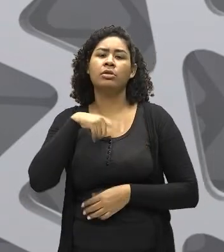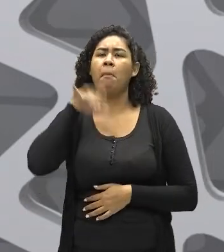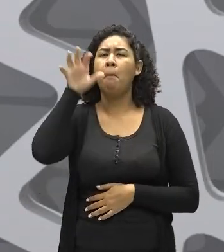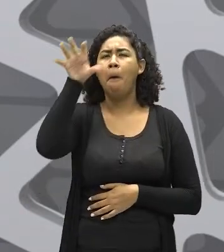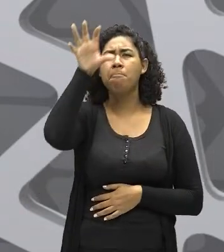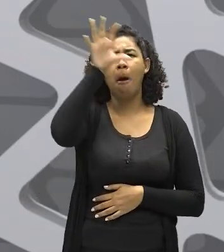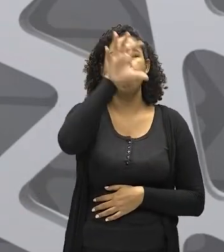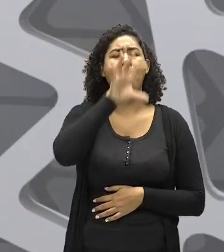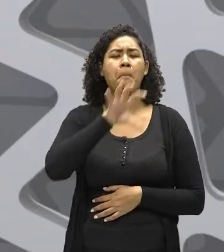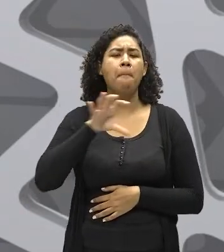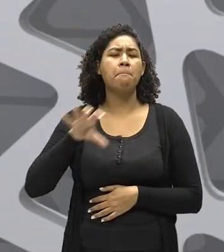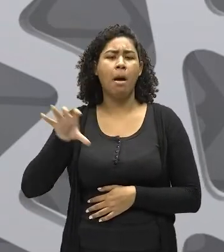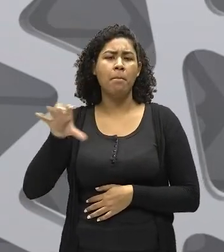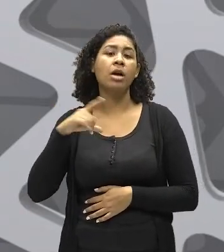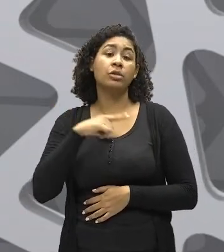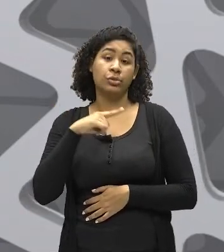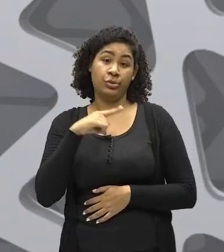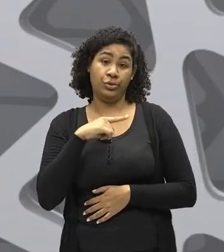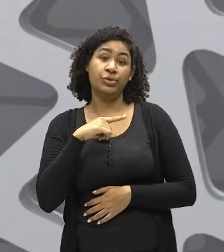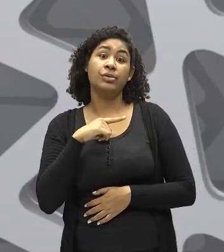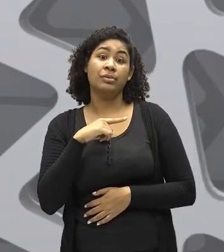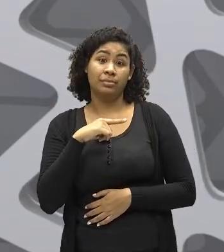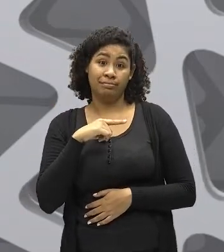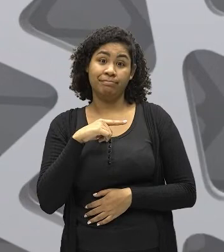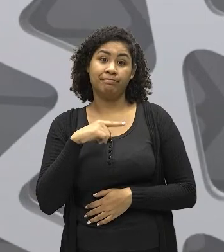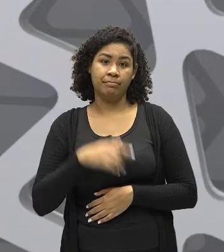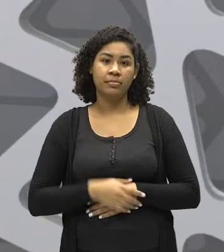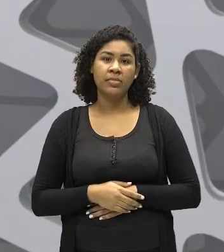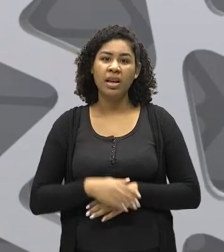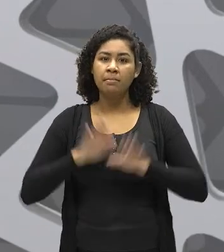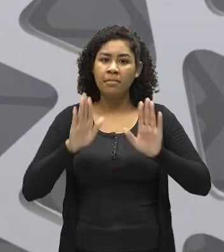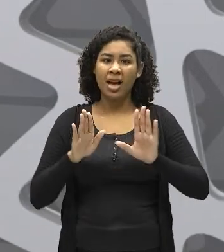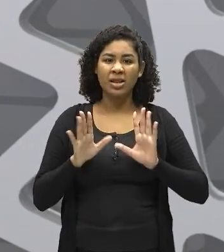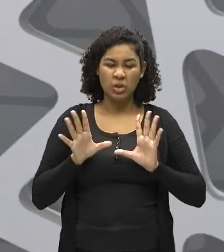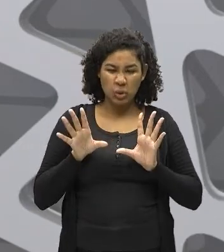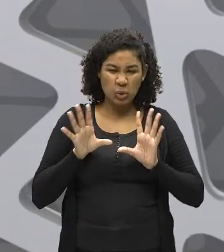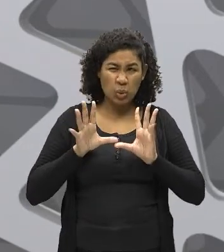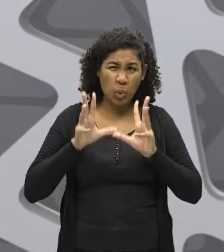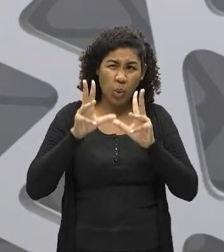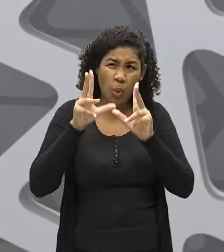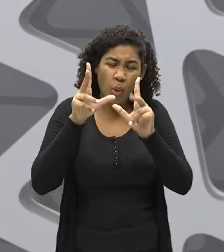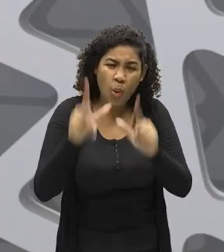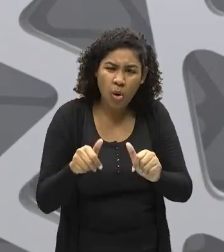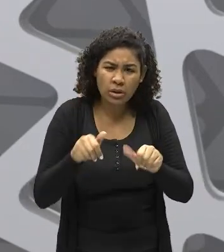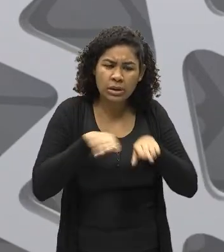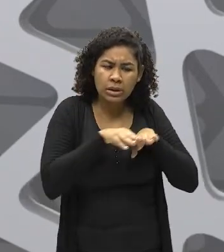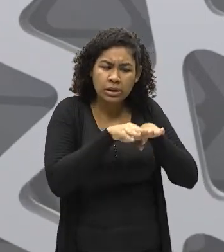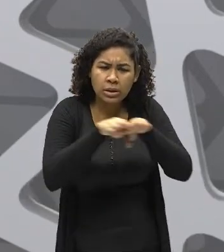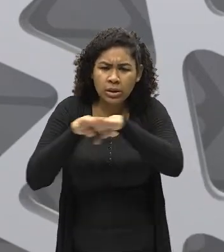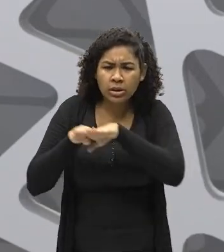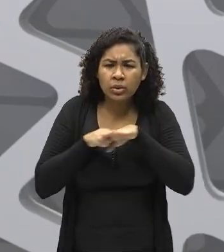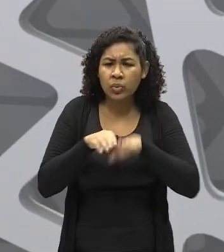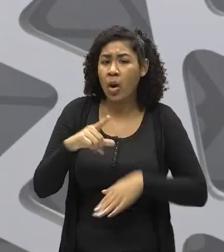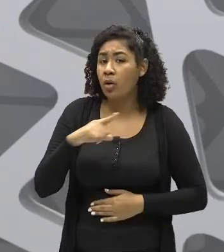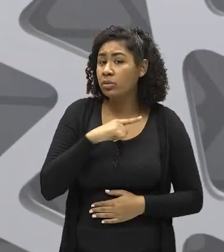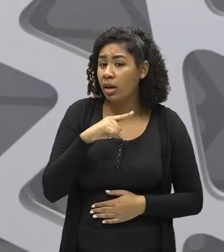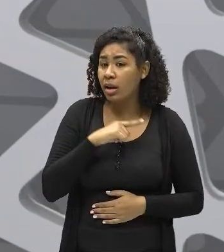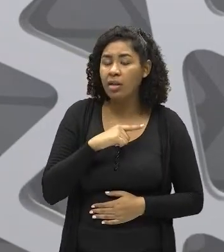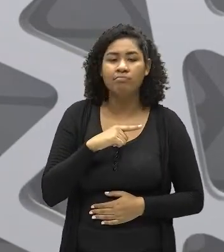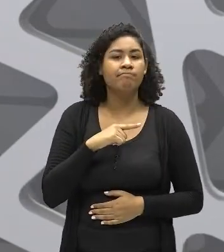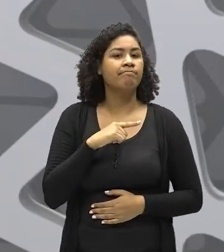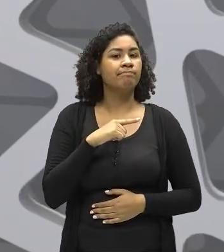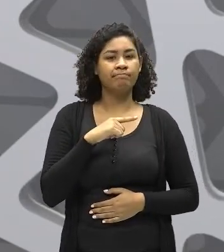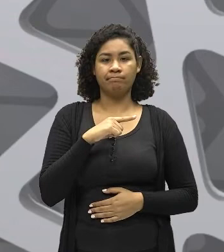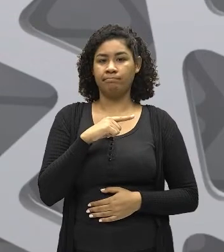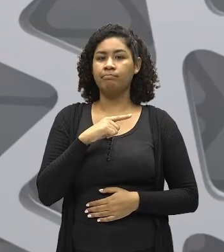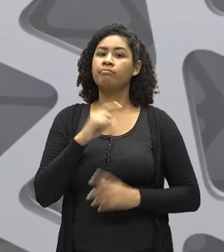E vocês já sabem que, teoricamente, nem todos são iguais. Eles poderiam ter em comum uma base